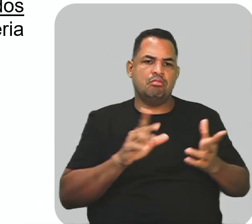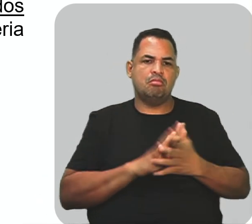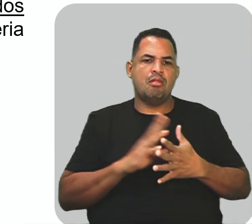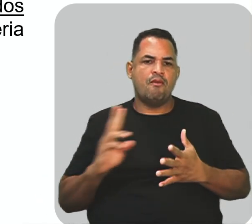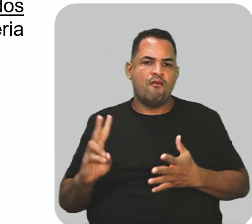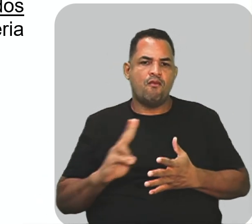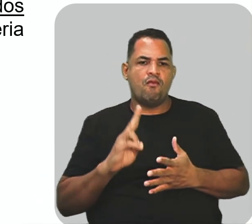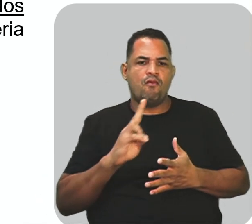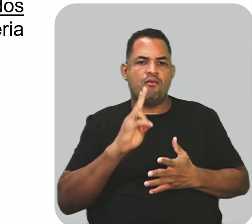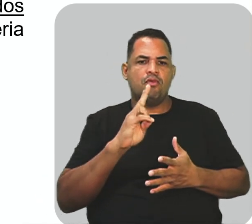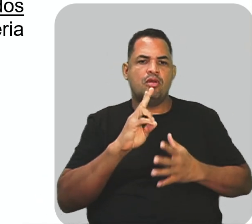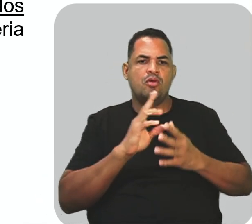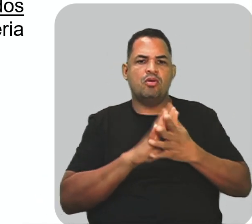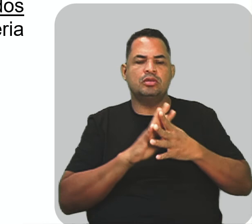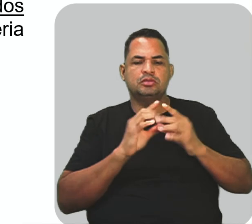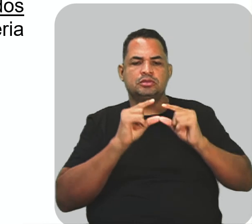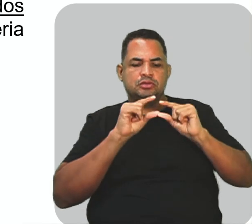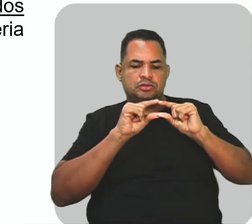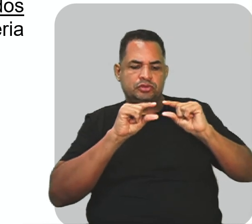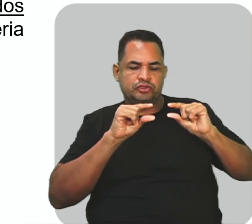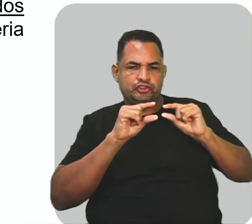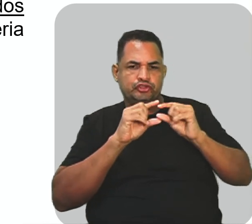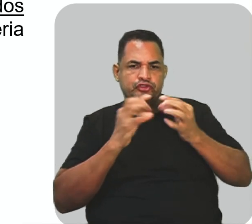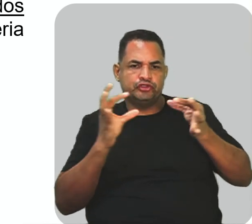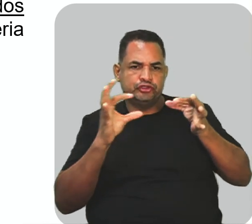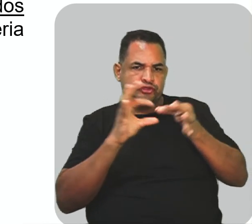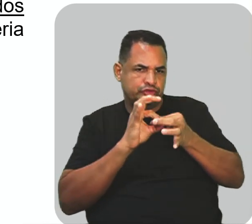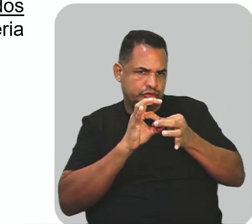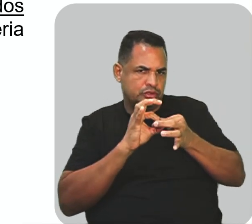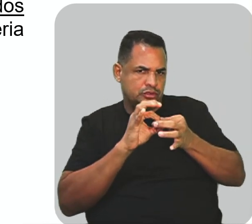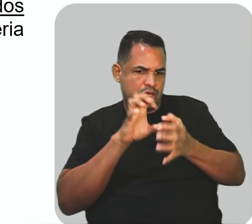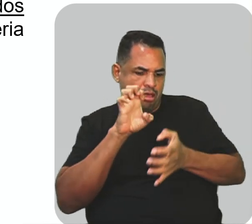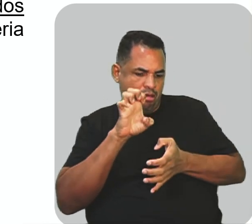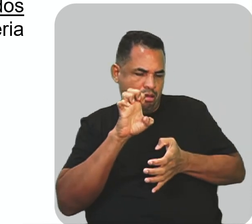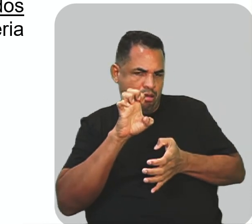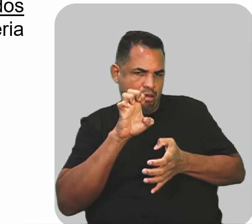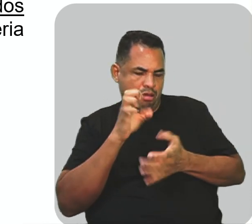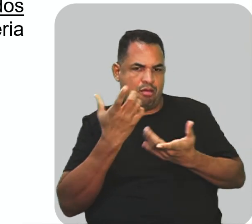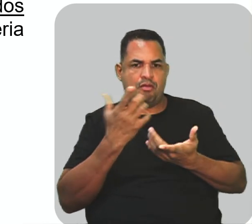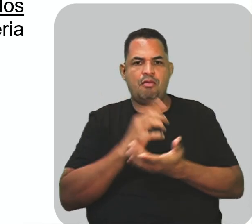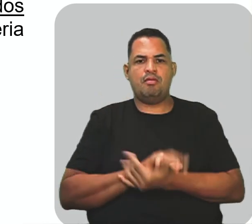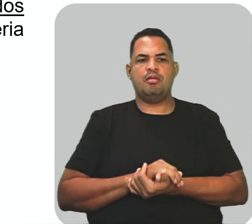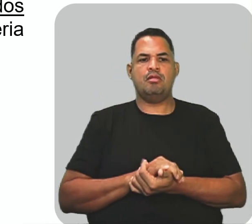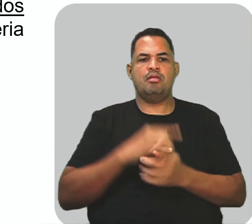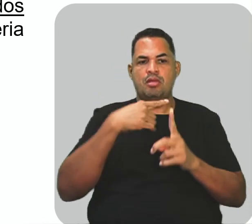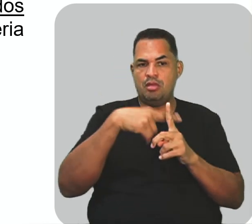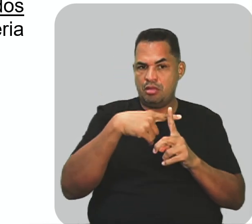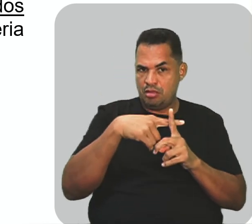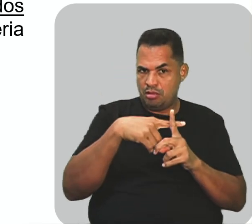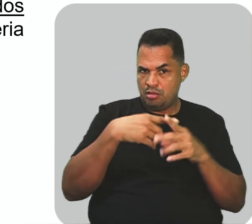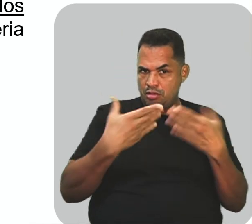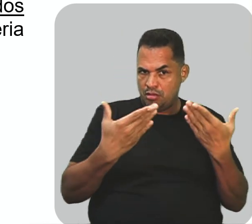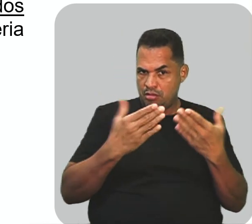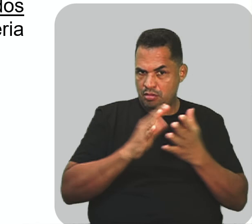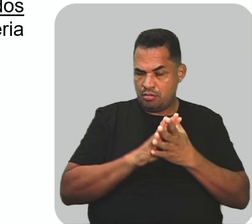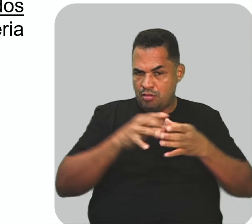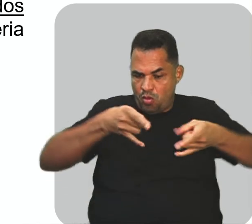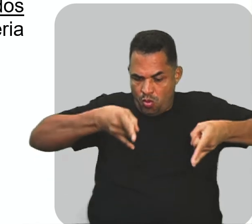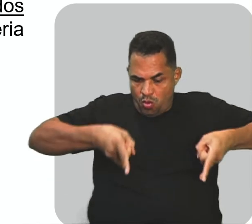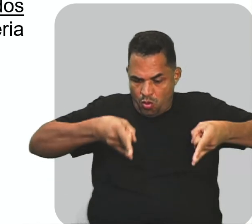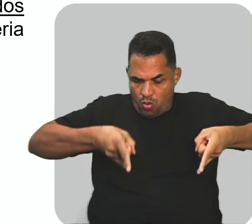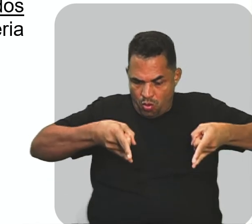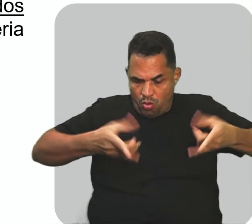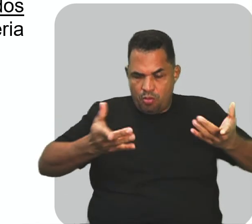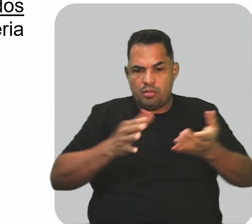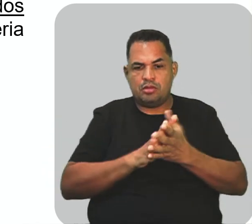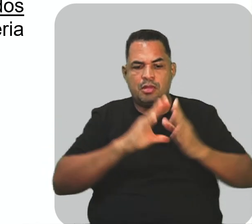valores sintáticos, mas ligado pela conjunção e, né? Que aí tem esse valor de soma. Na cama e no